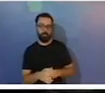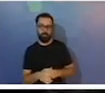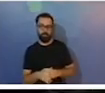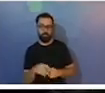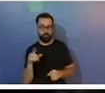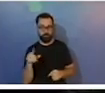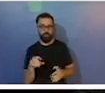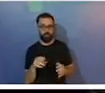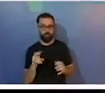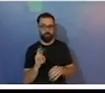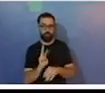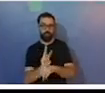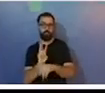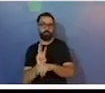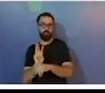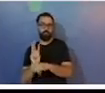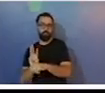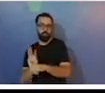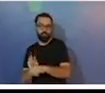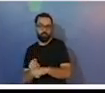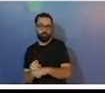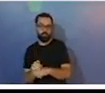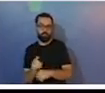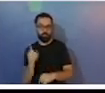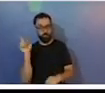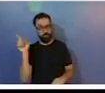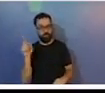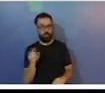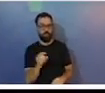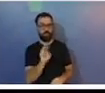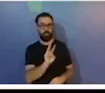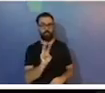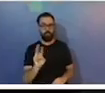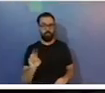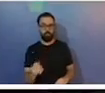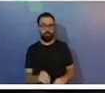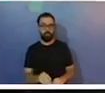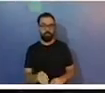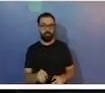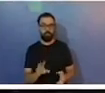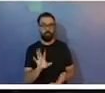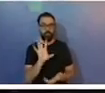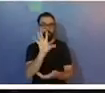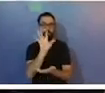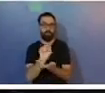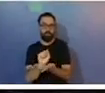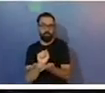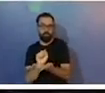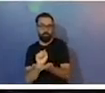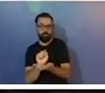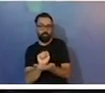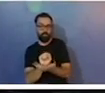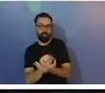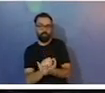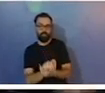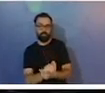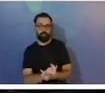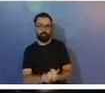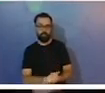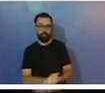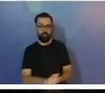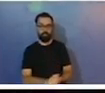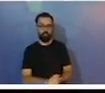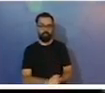só vocês colocarem esse aplicativo do jogo, vão clicar nessa